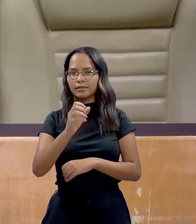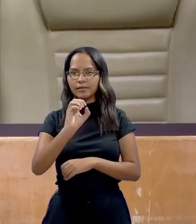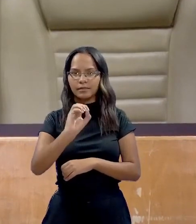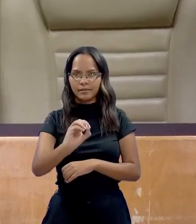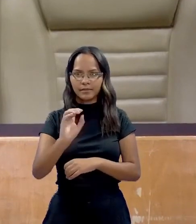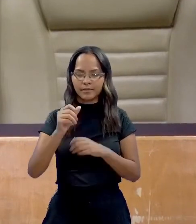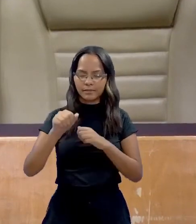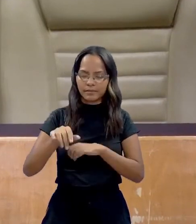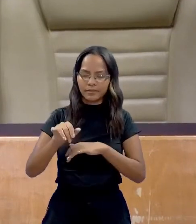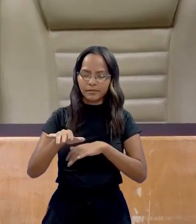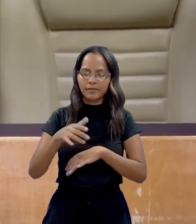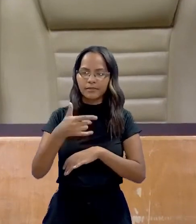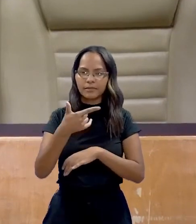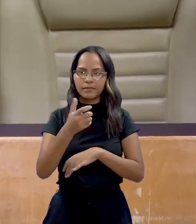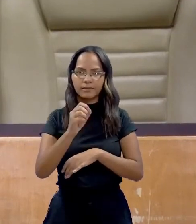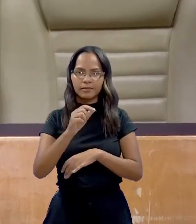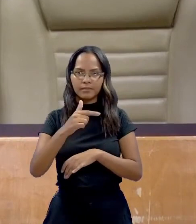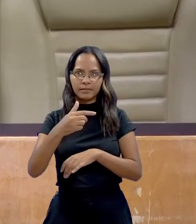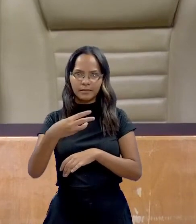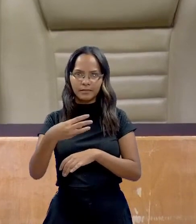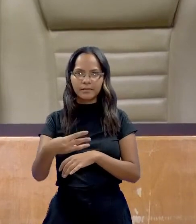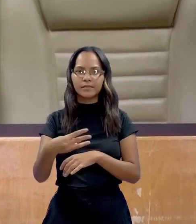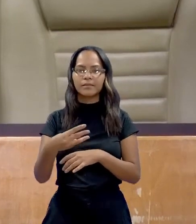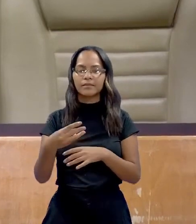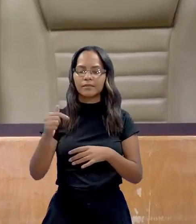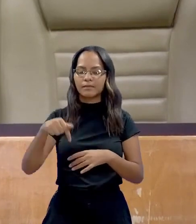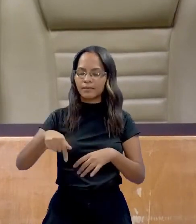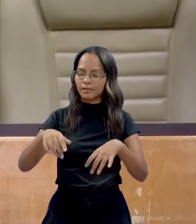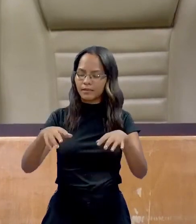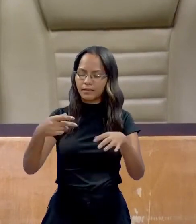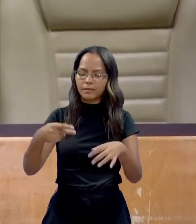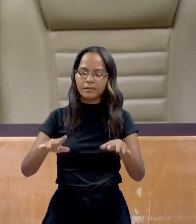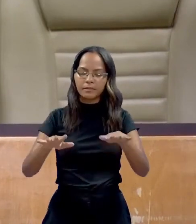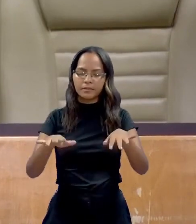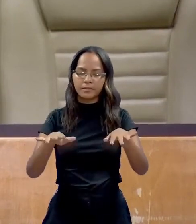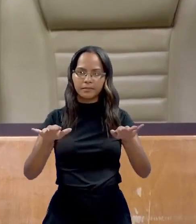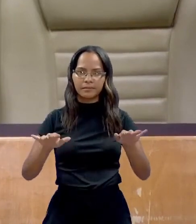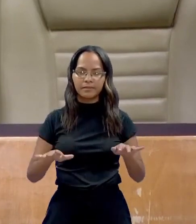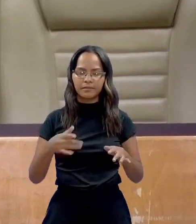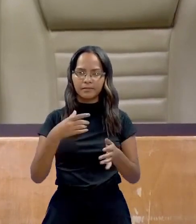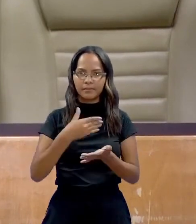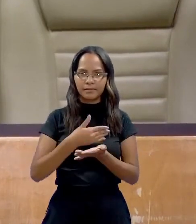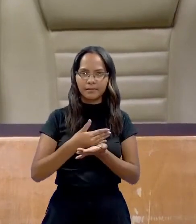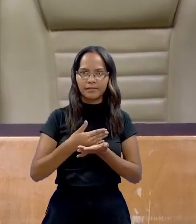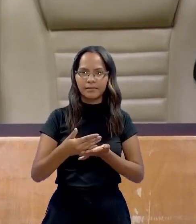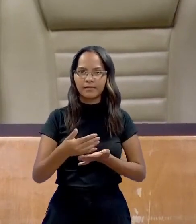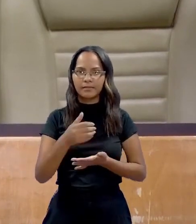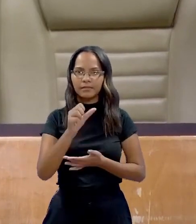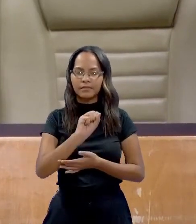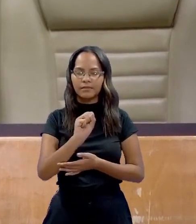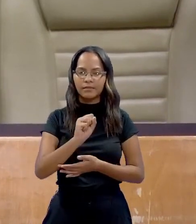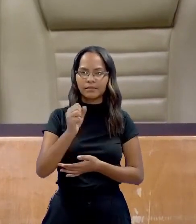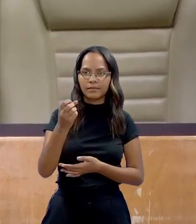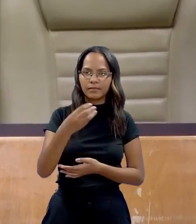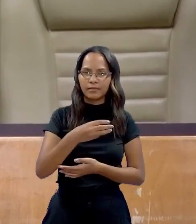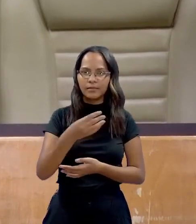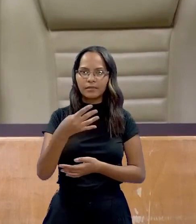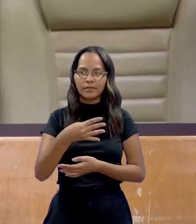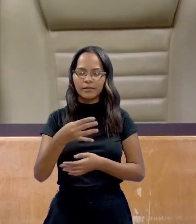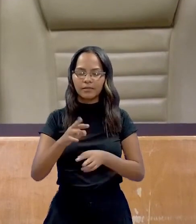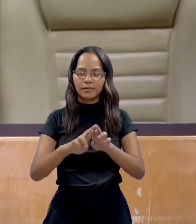2022, no plenário do vereador Trajano Guimarães, teve início a 88ª sessão ordinária do terceiro ano